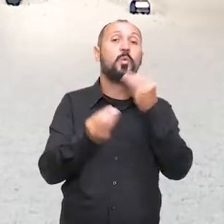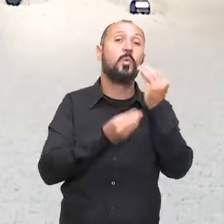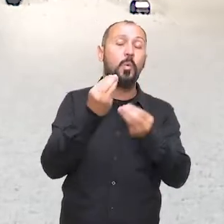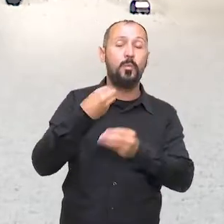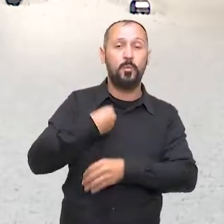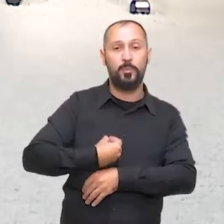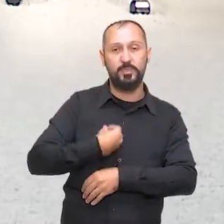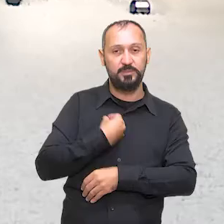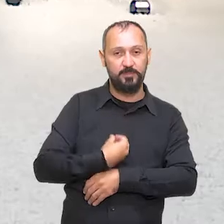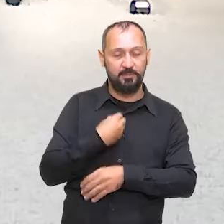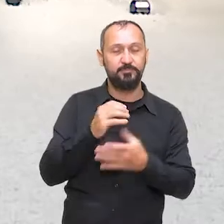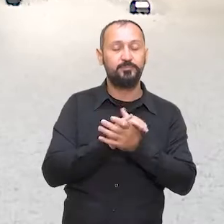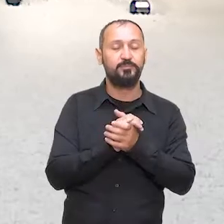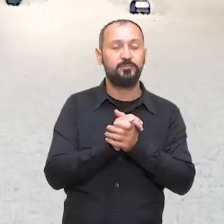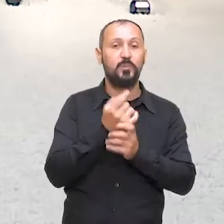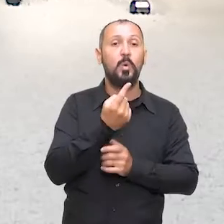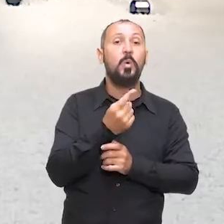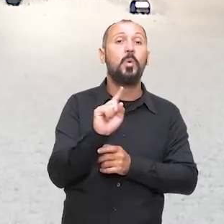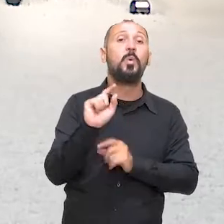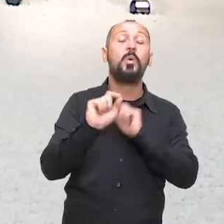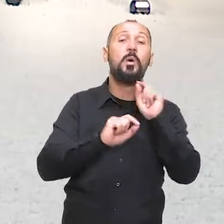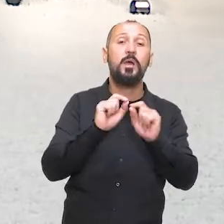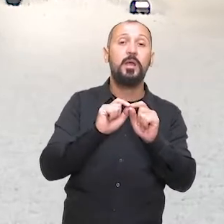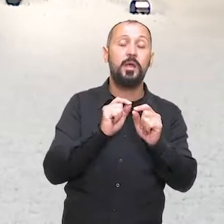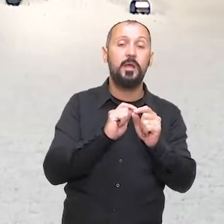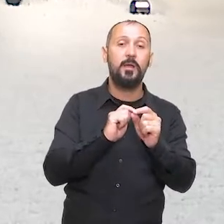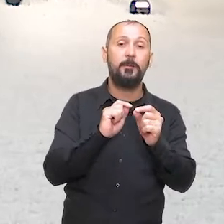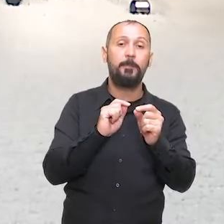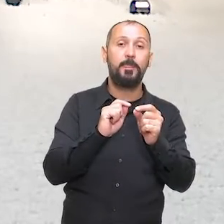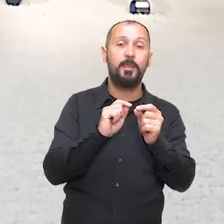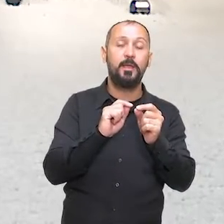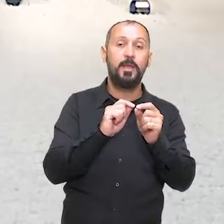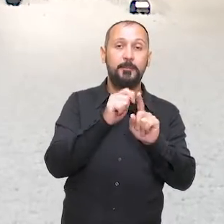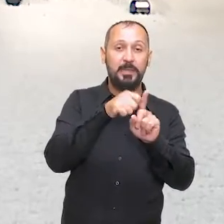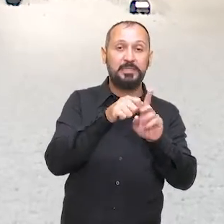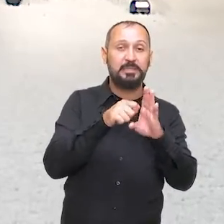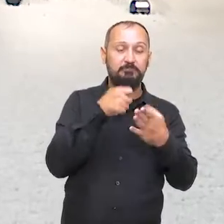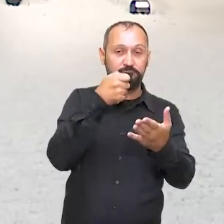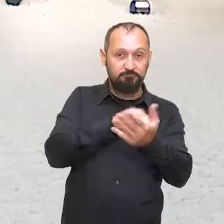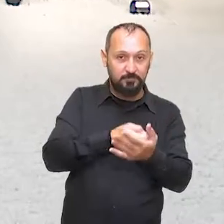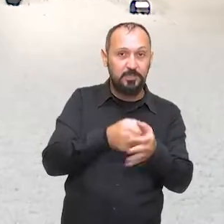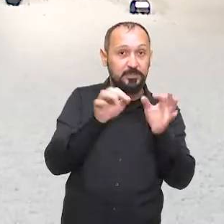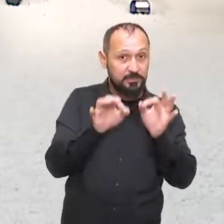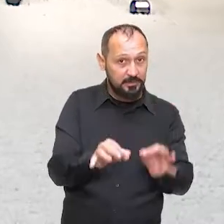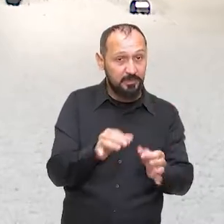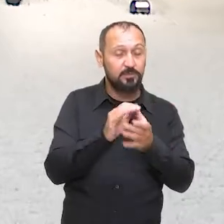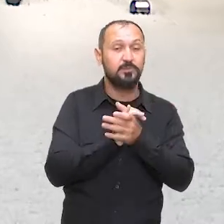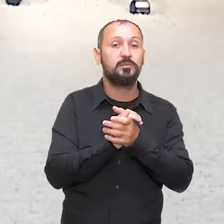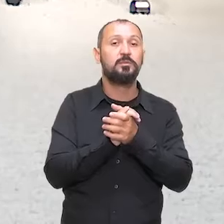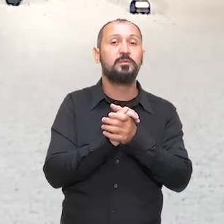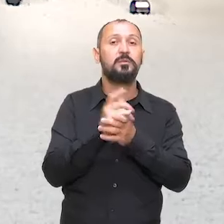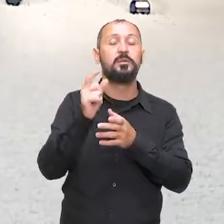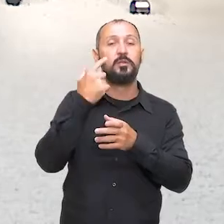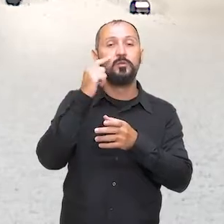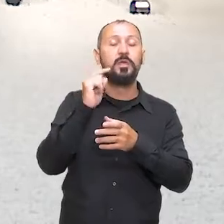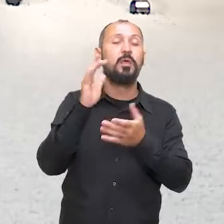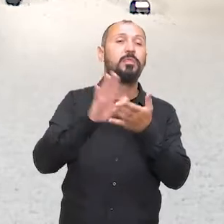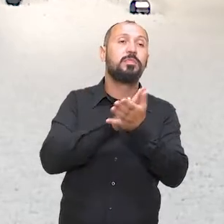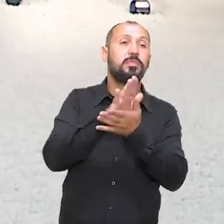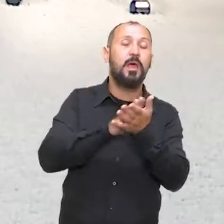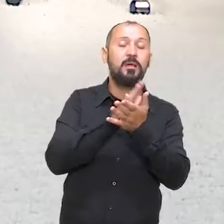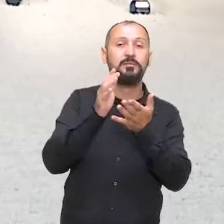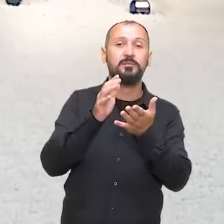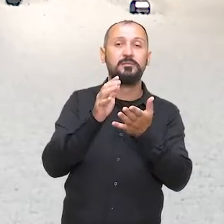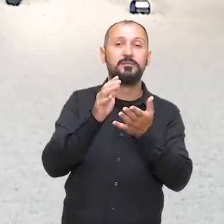técnicas de como o advogado pode participar. Uma delas é essa, estar em dia com suas obrigações financeiras com a casa e não ter também